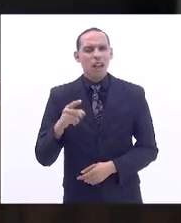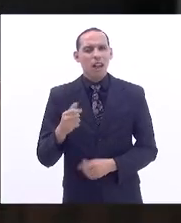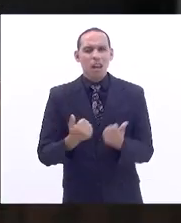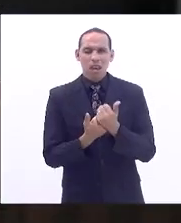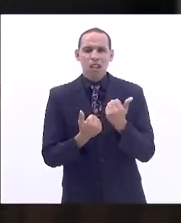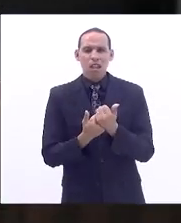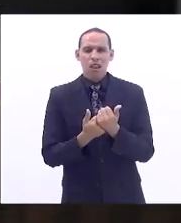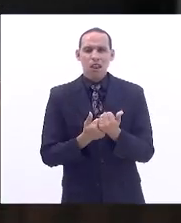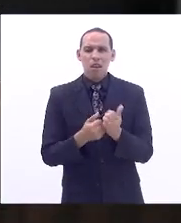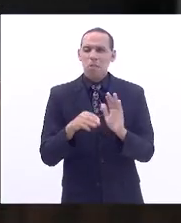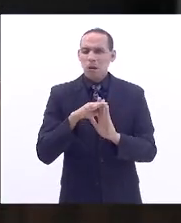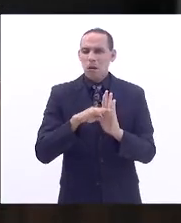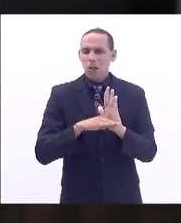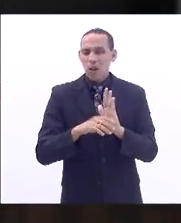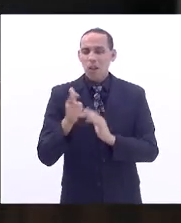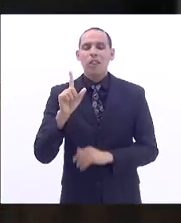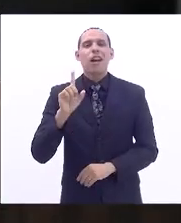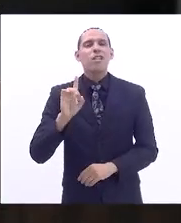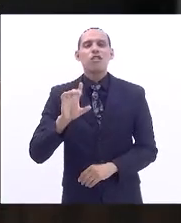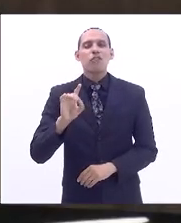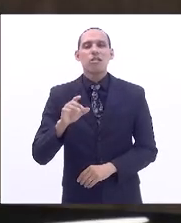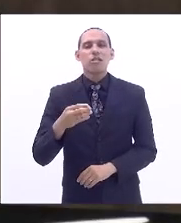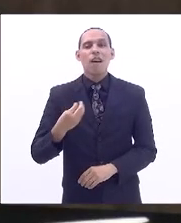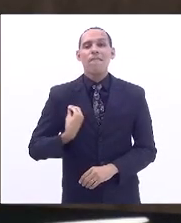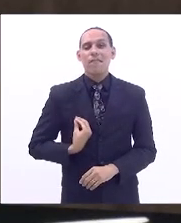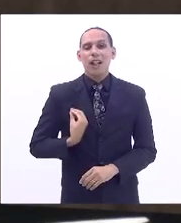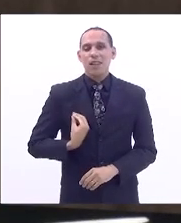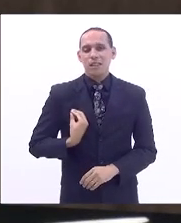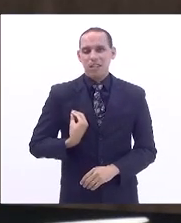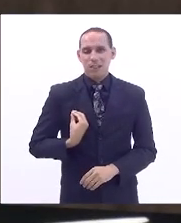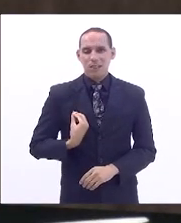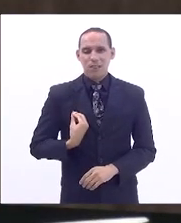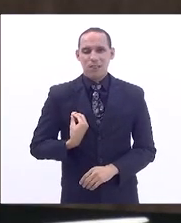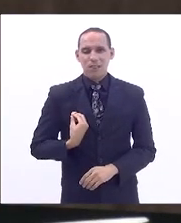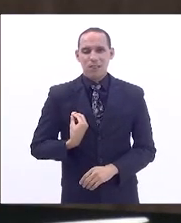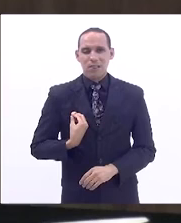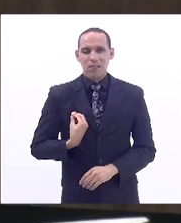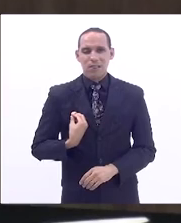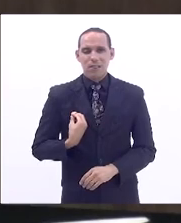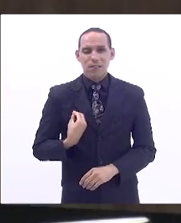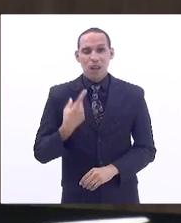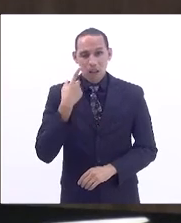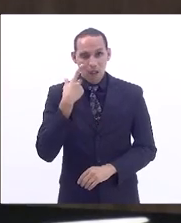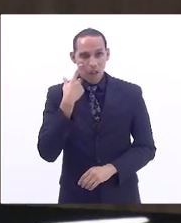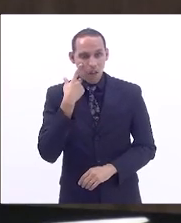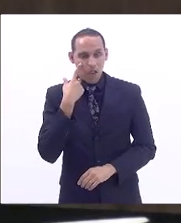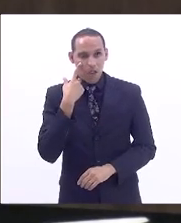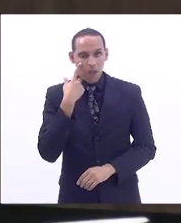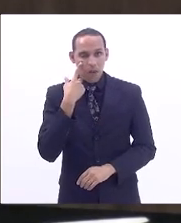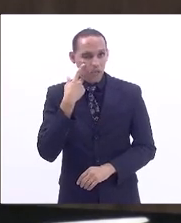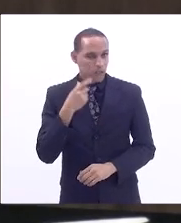o outro programa presente que a gente está fazendo de renda residencial